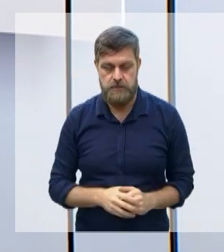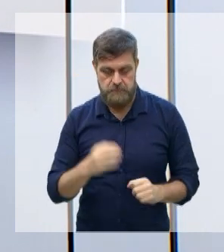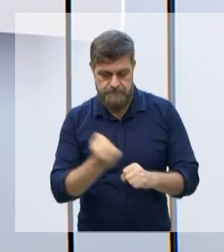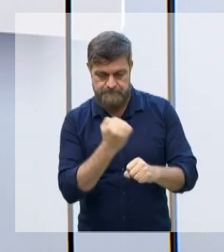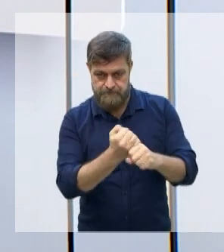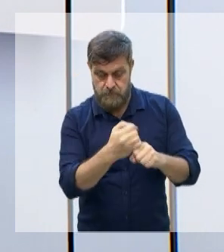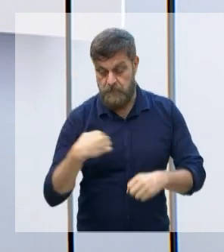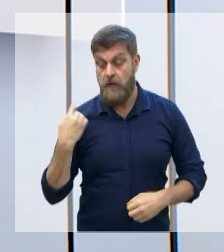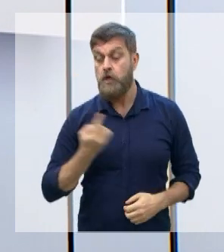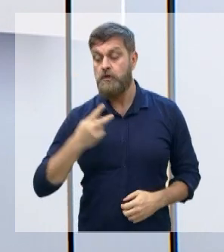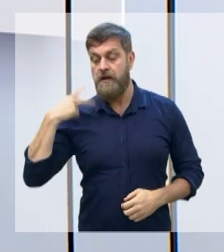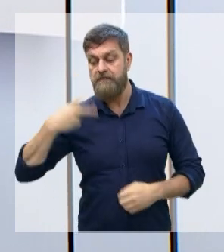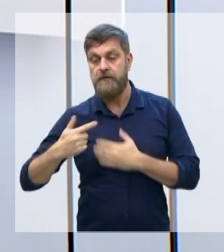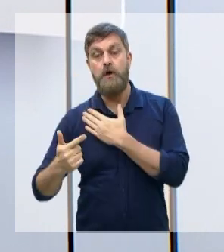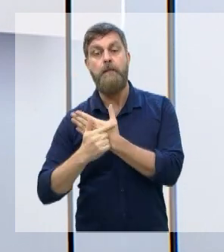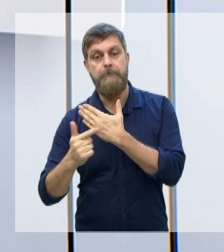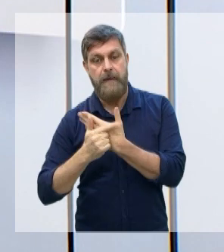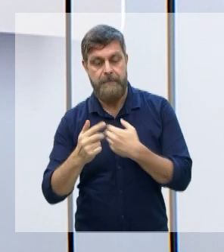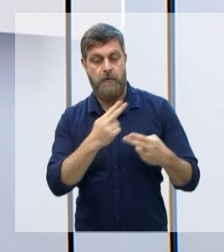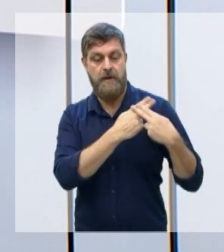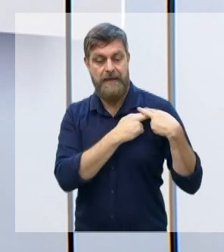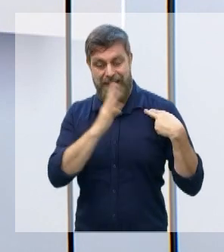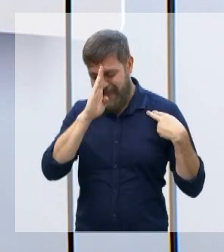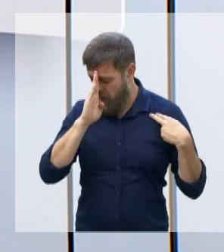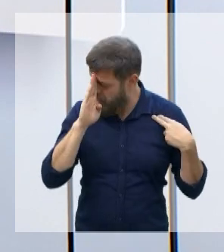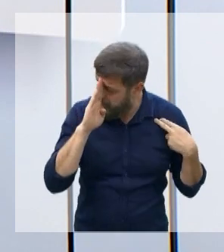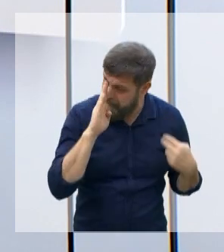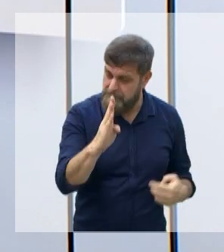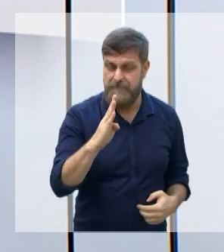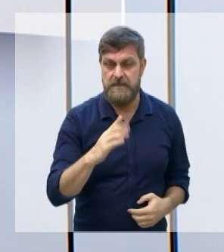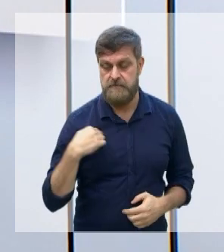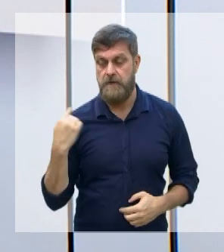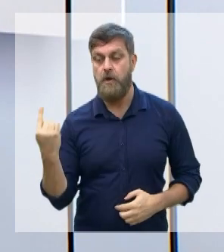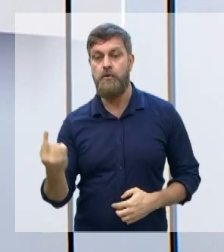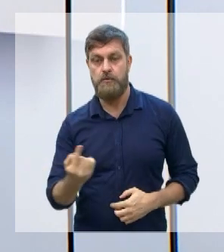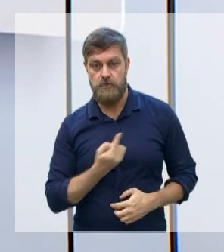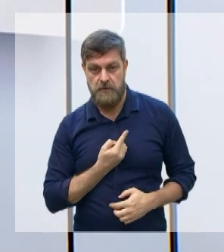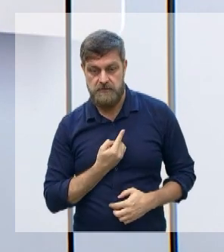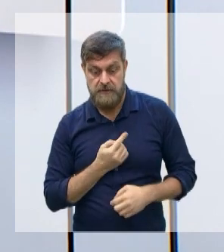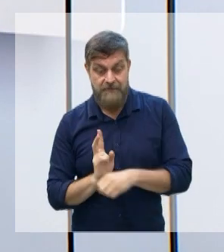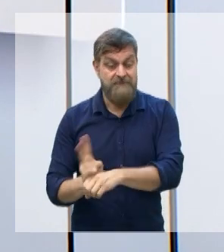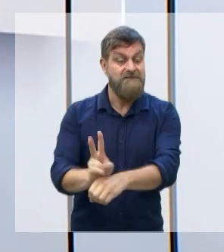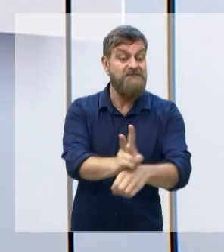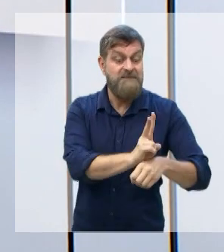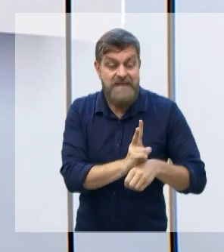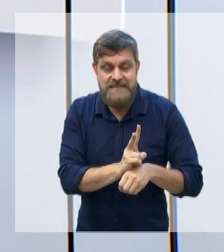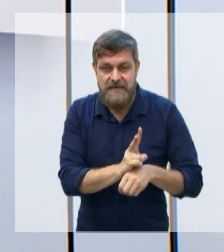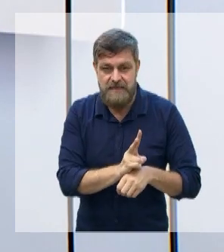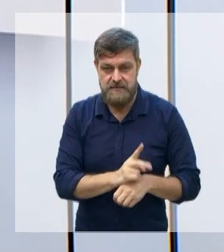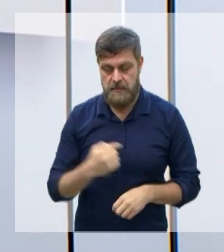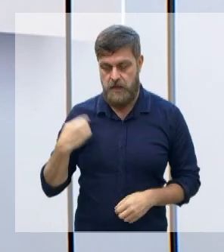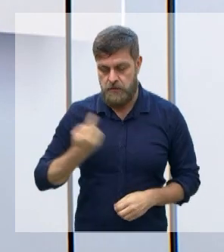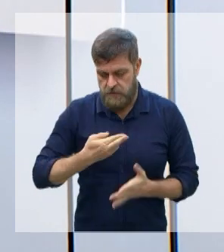obras como o nosso trabalho que é o principal da câmara que o trabalho de fiscalização nós vivemos requerimento quanto os